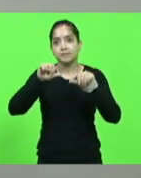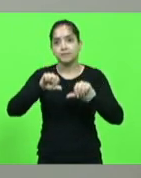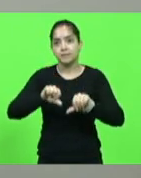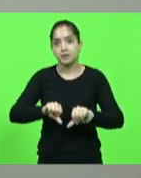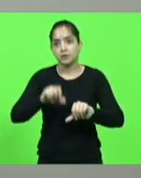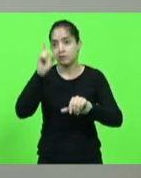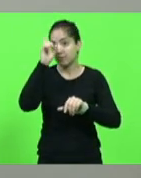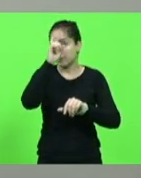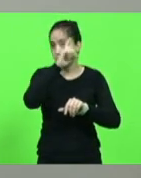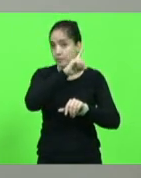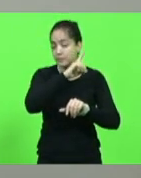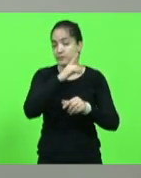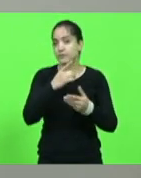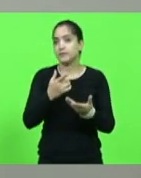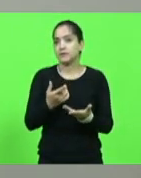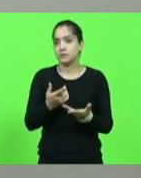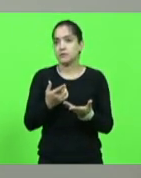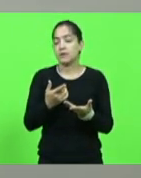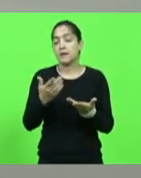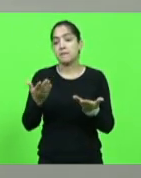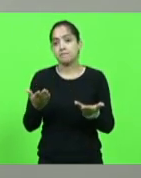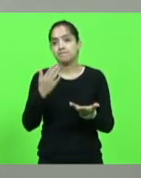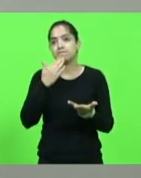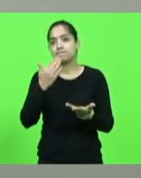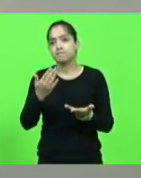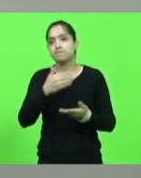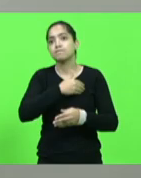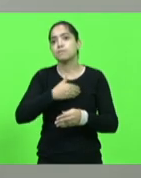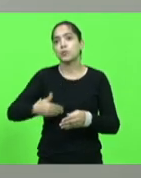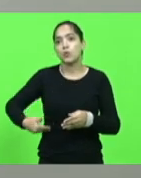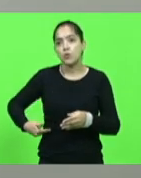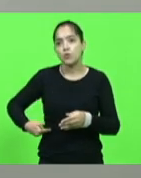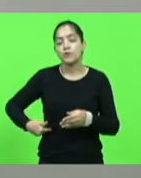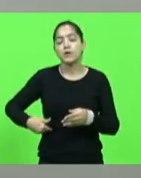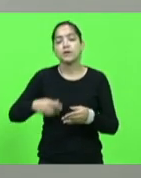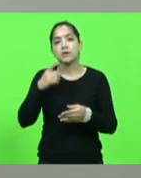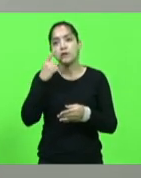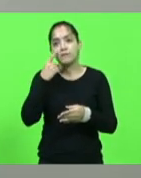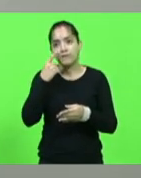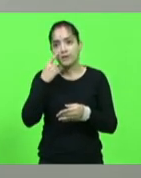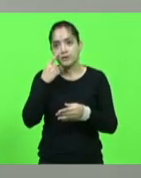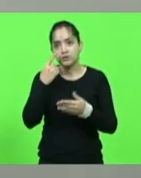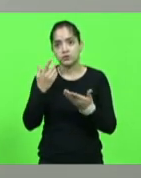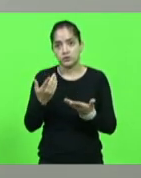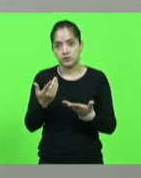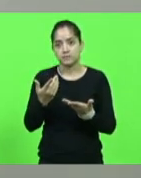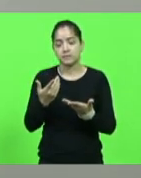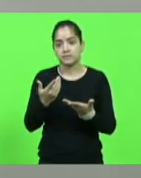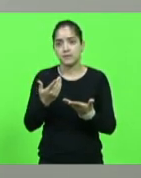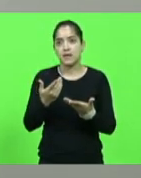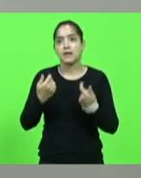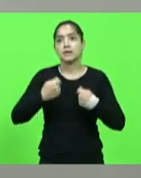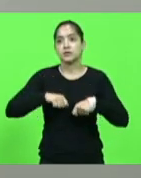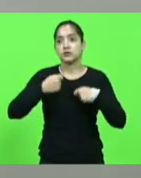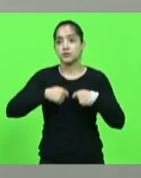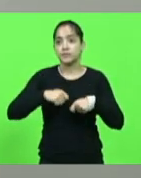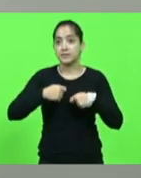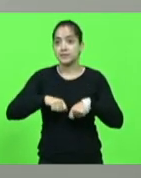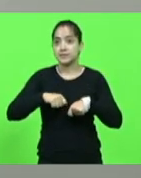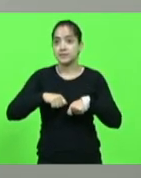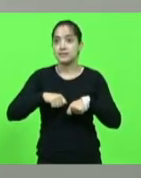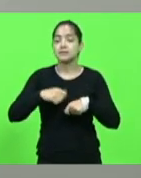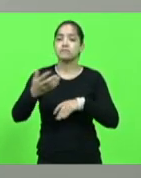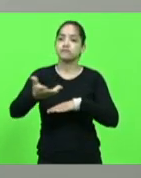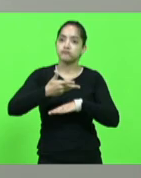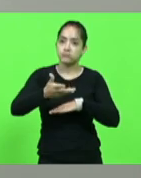te pede realmente que o governo do estado reveja, haja vista que nós precisamos também